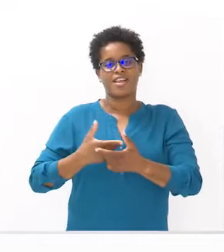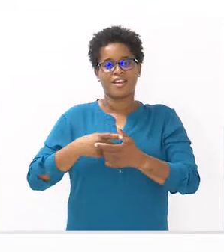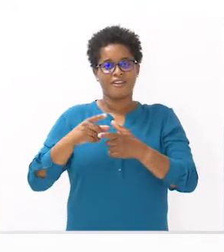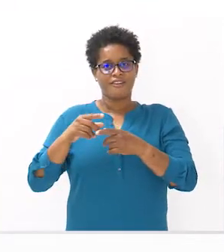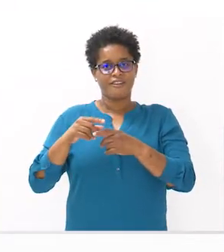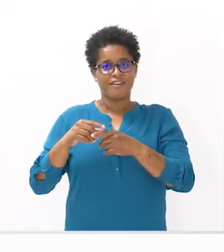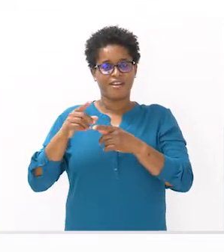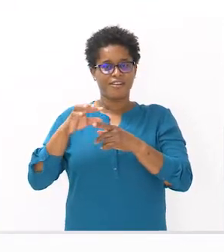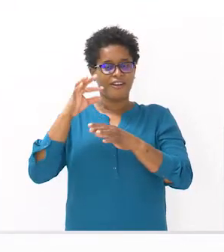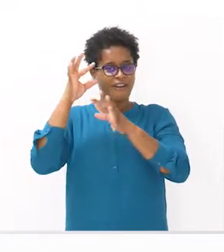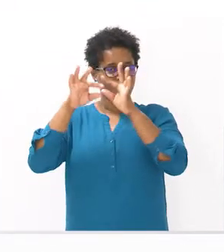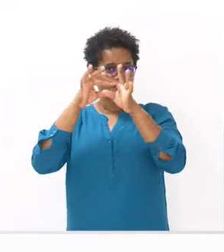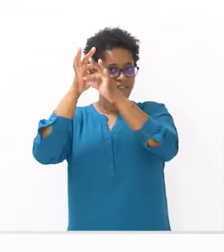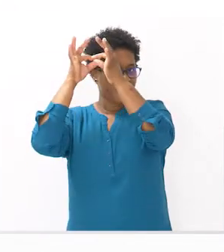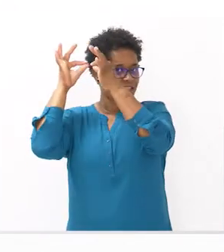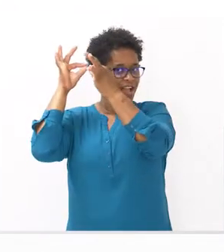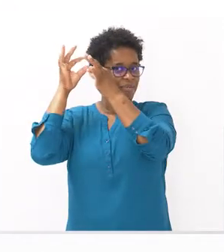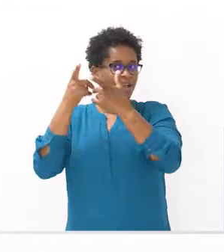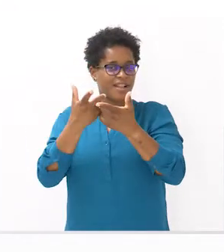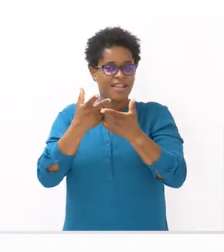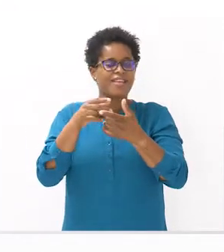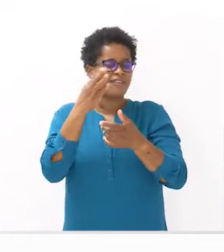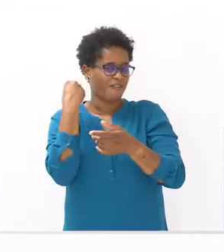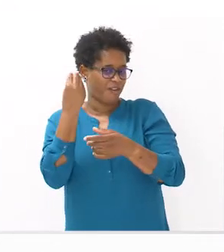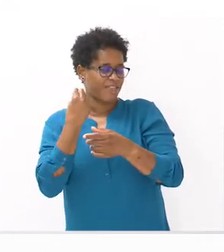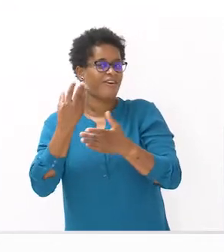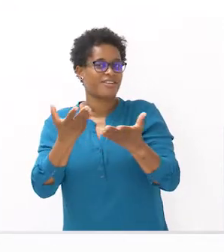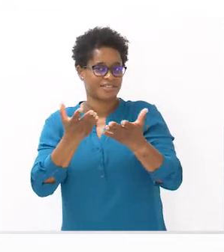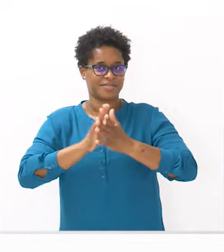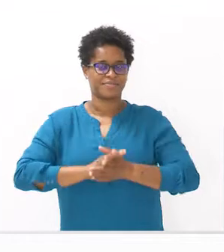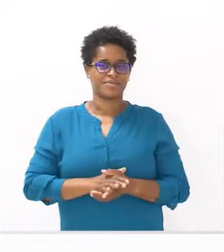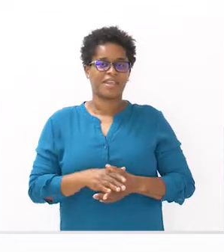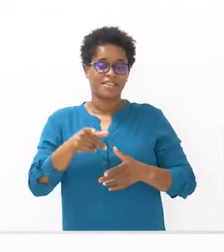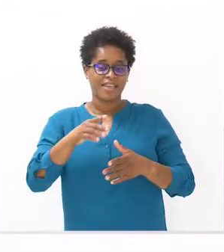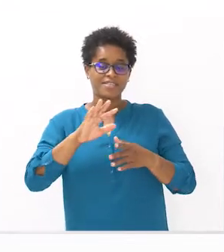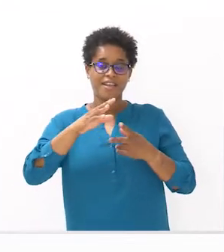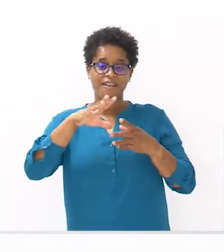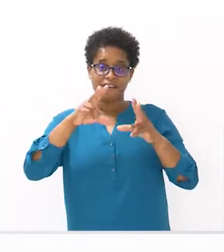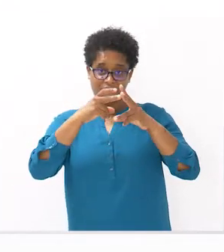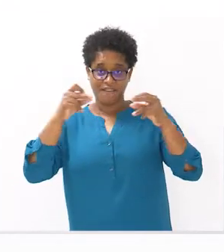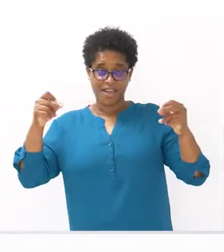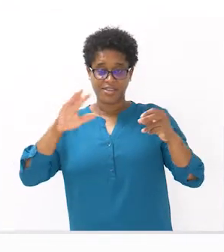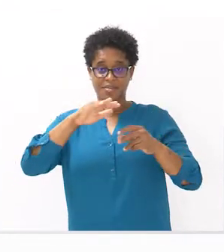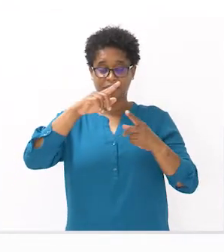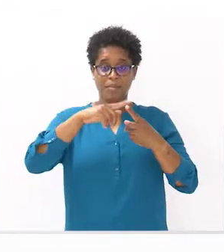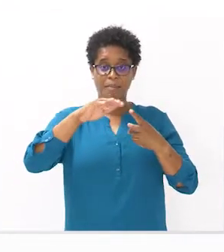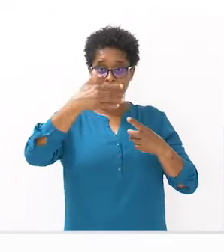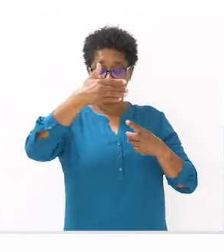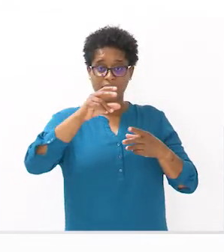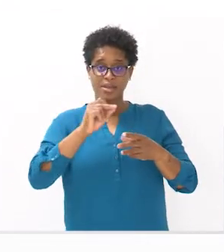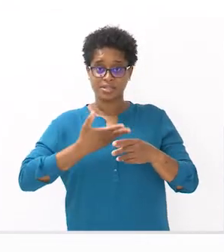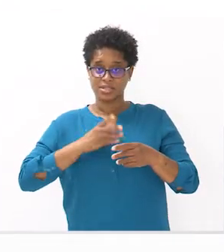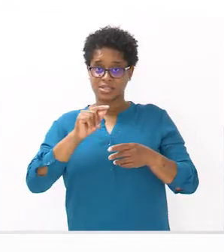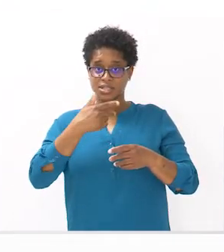fita no cabelo, não é? É mesmo vaidosa. Nesta primeira frase, o adjetivo está de